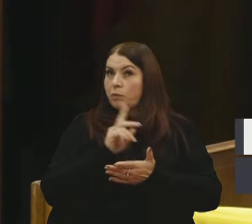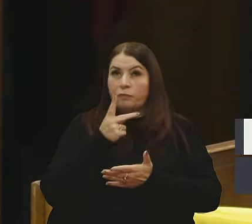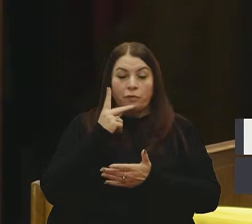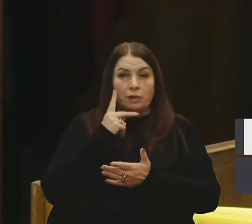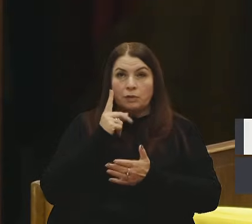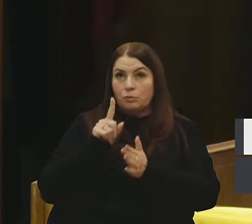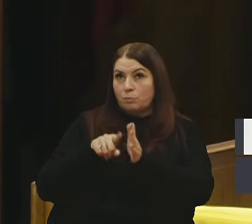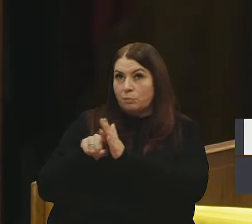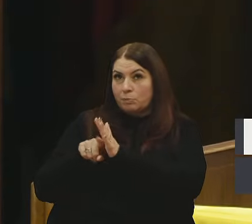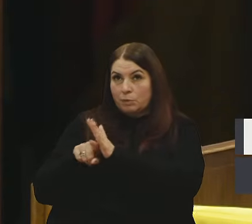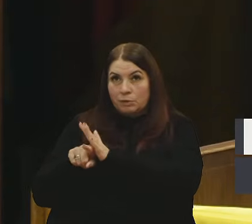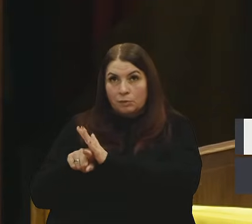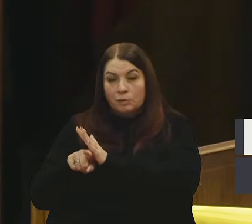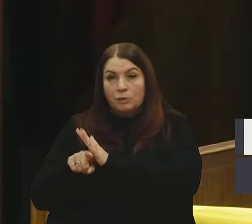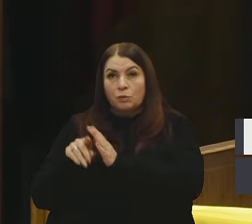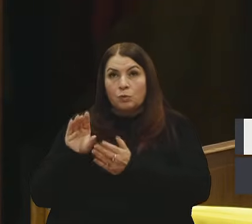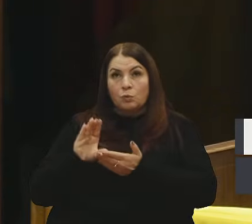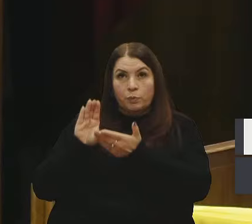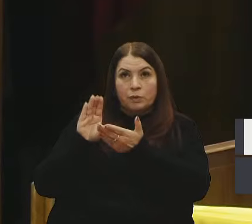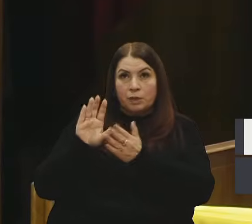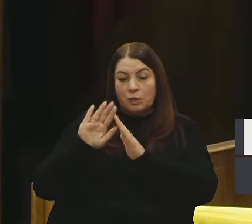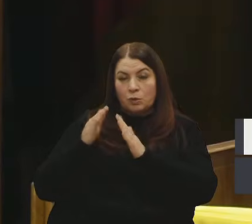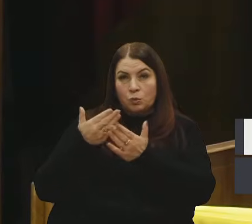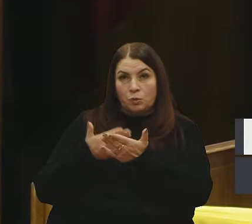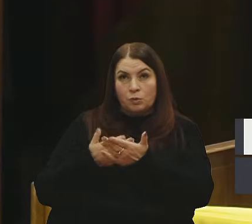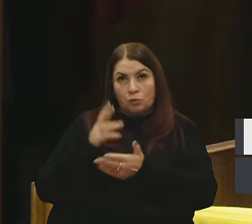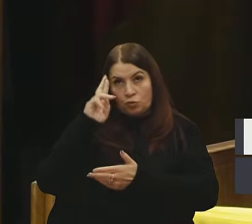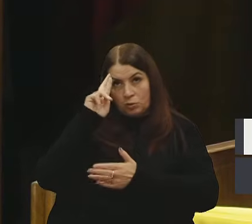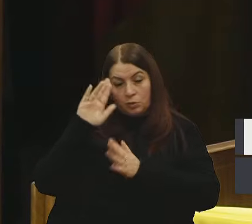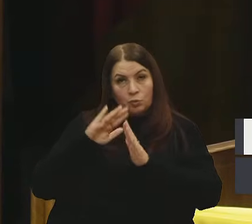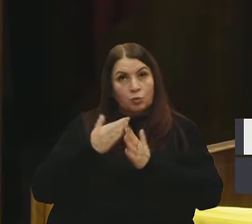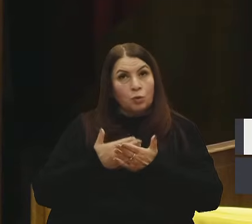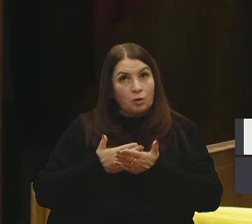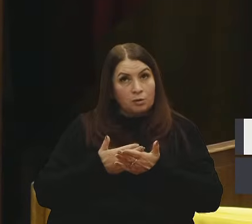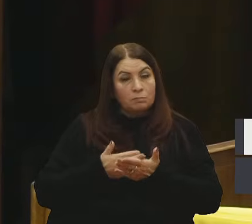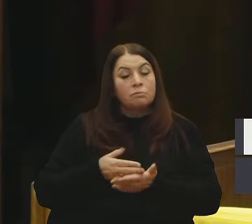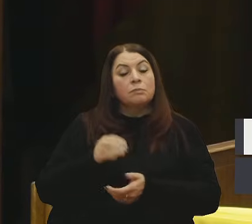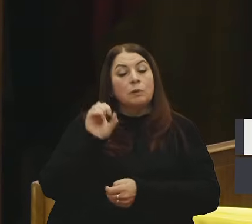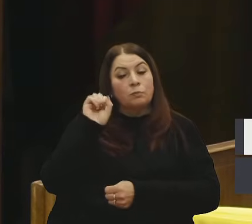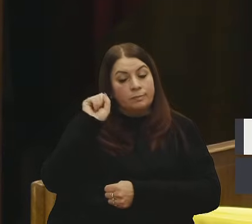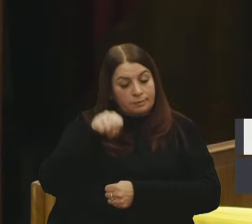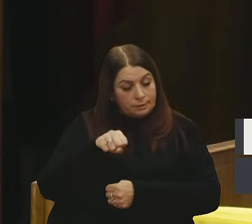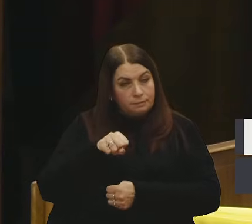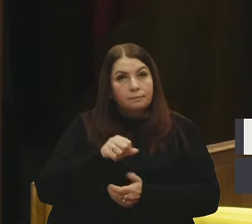consulta ao conselho escolar e à direção da escola. Então, sim,